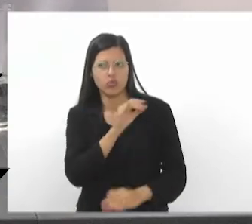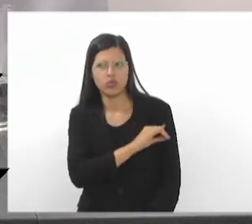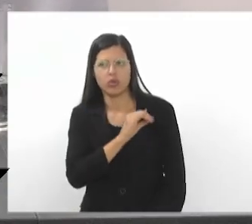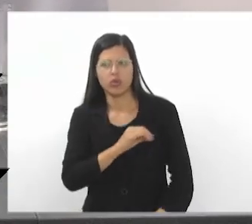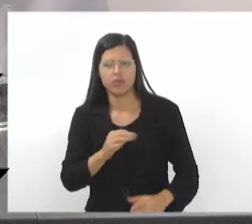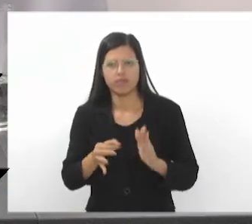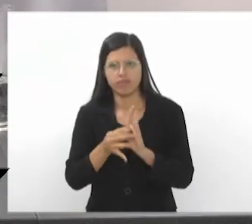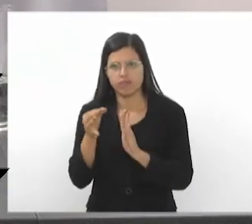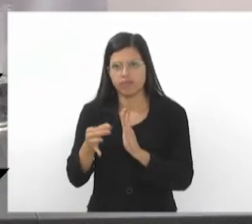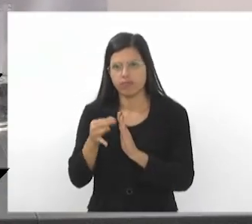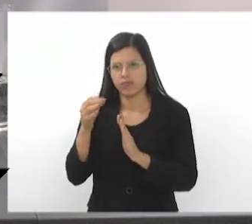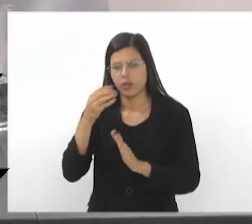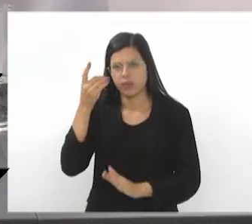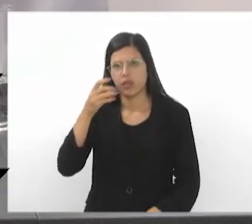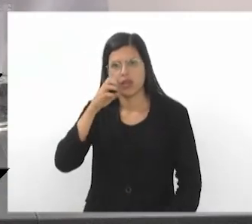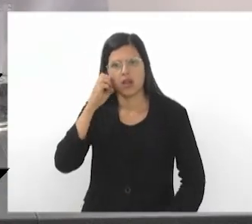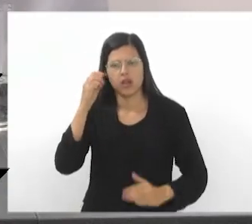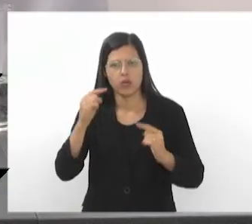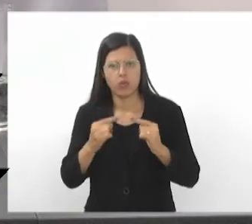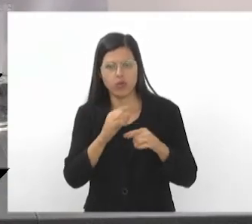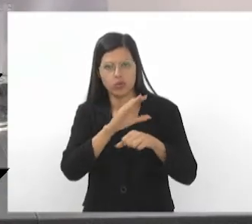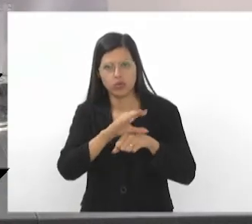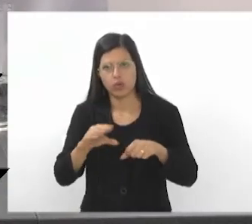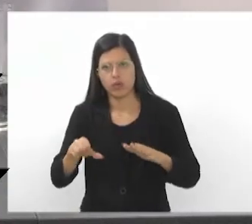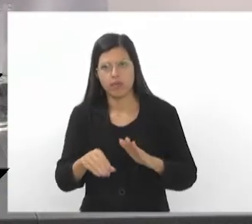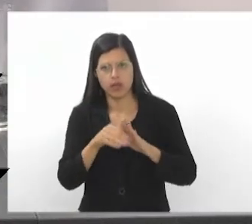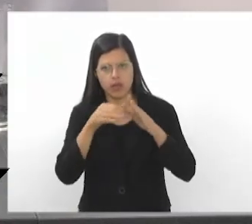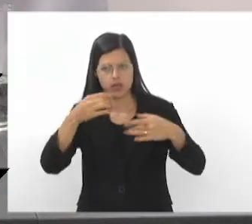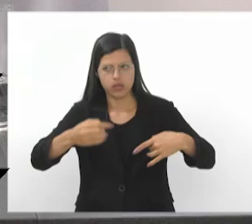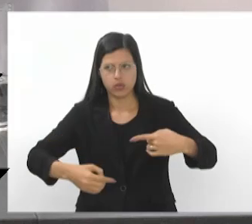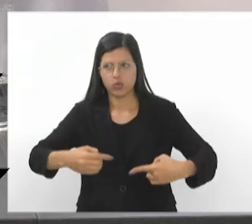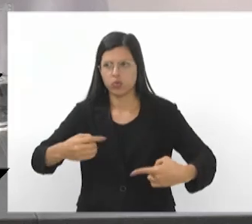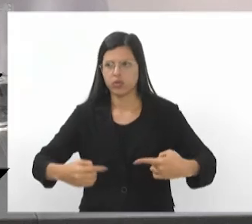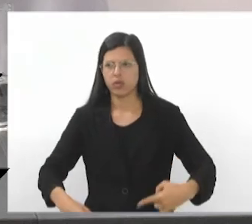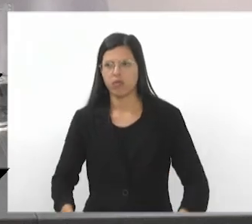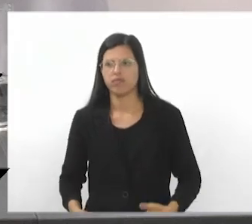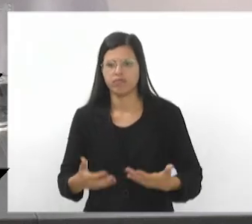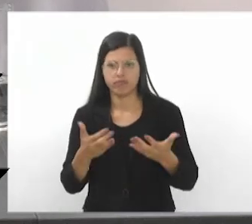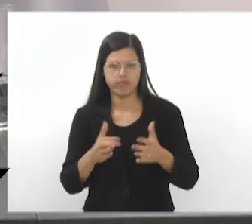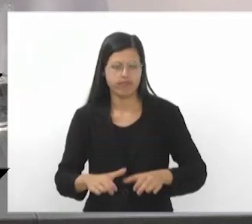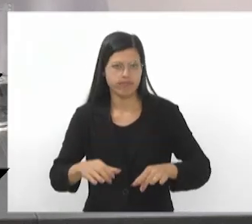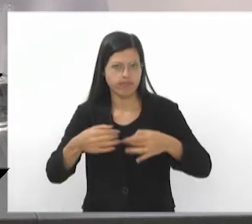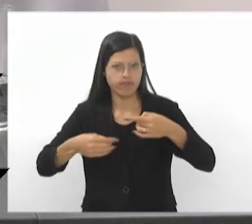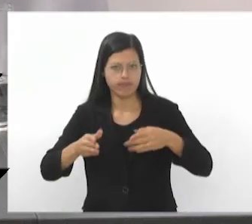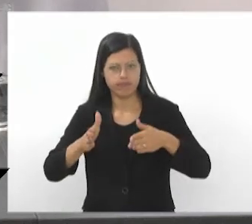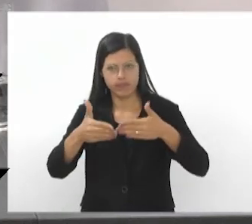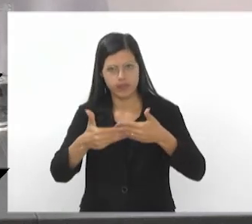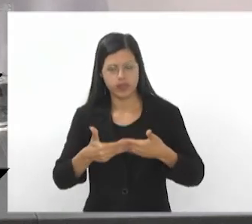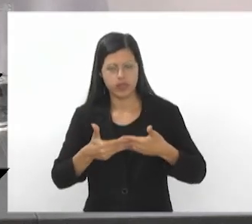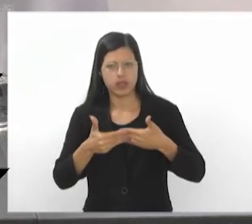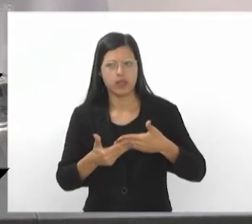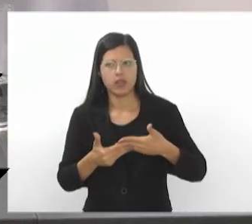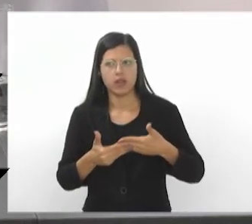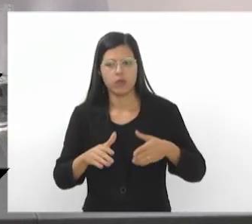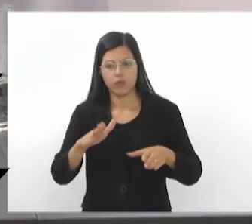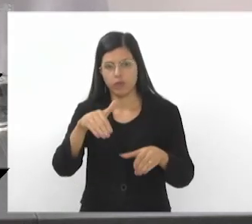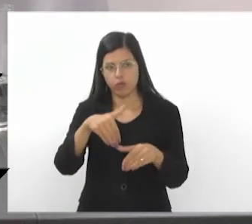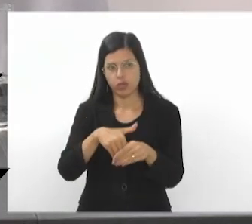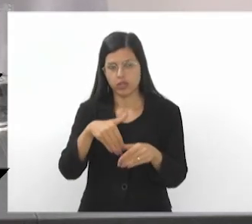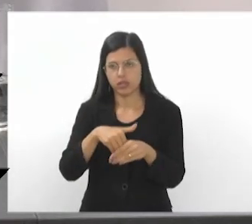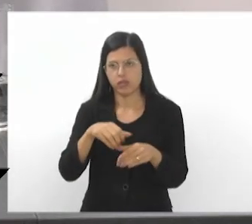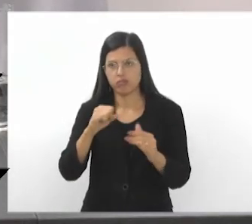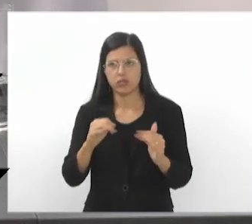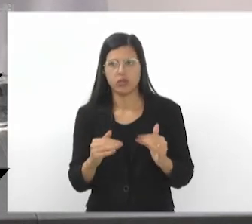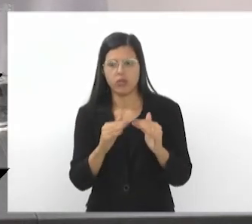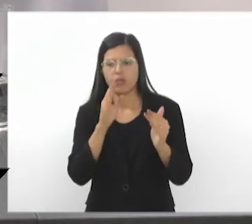Takimoto. Constitucionalidade com emendas. Em discussão. Não havendo quem queira discutir, encerrada a discussão, em votação,